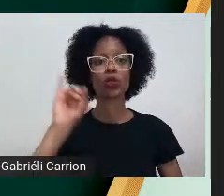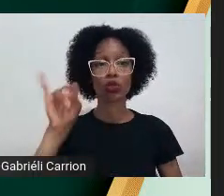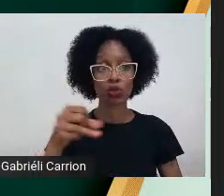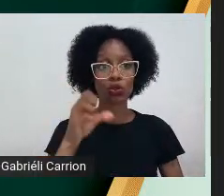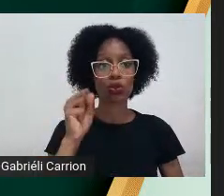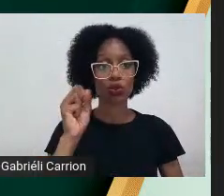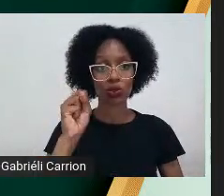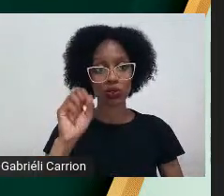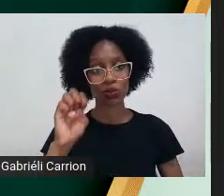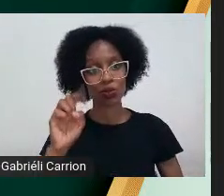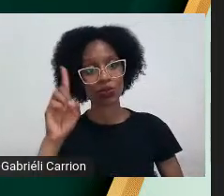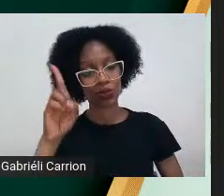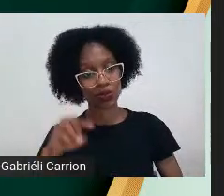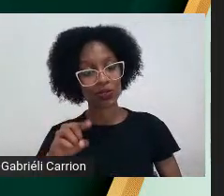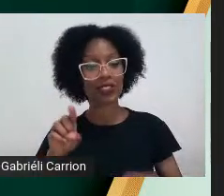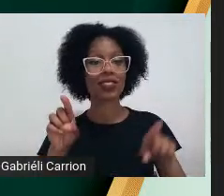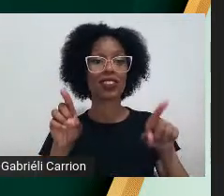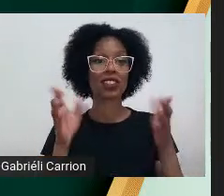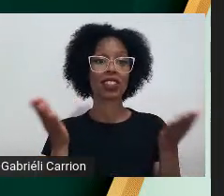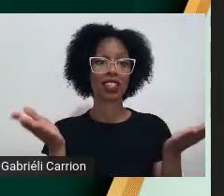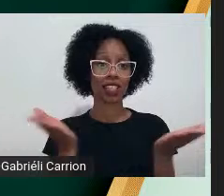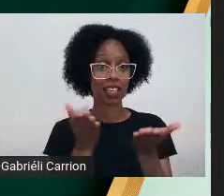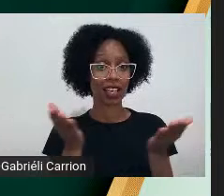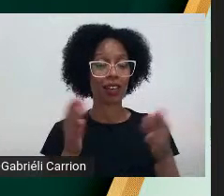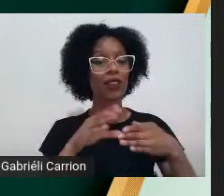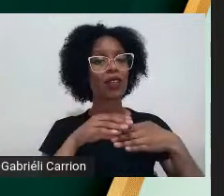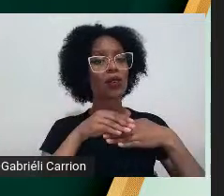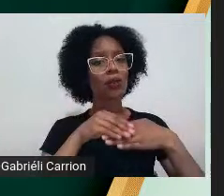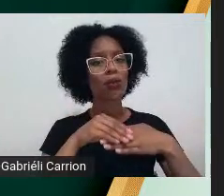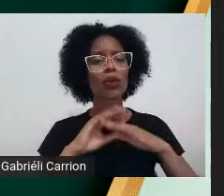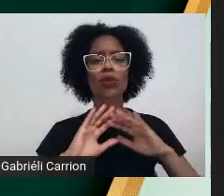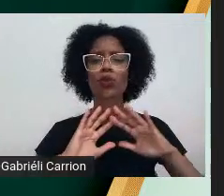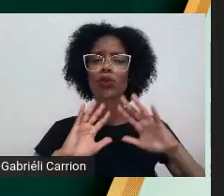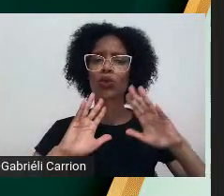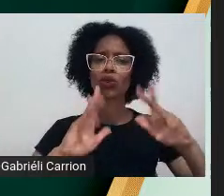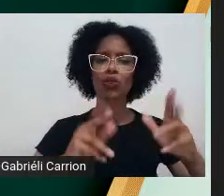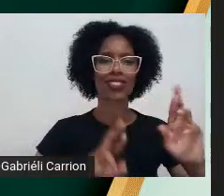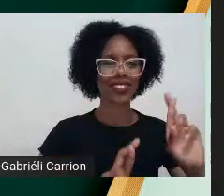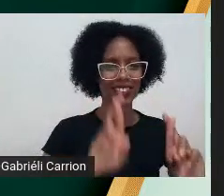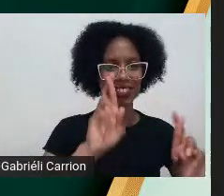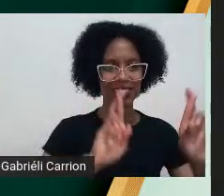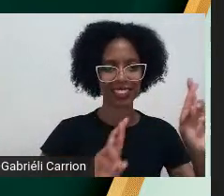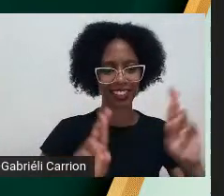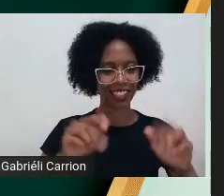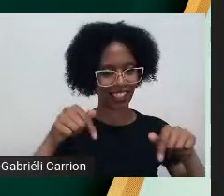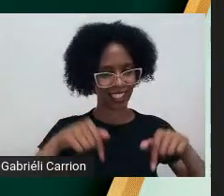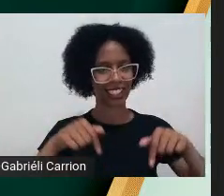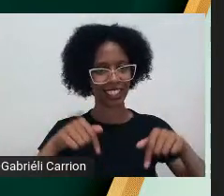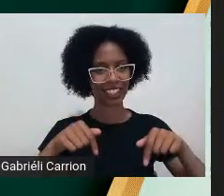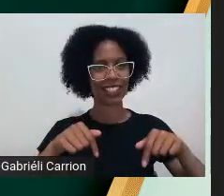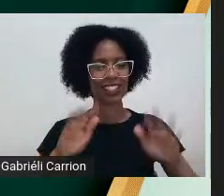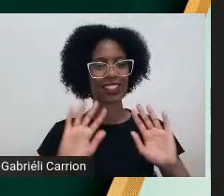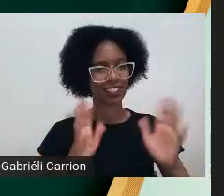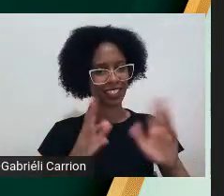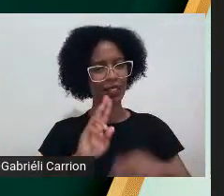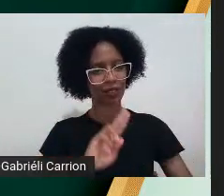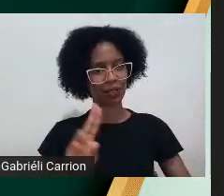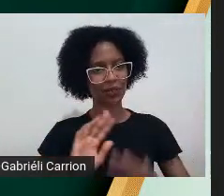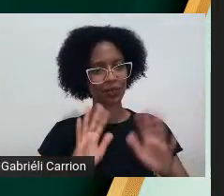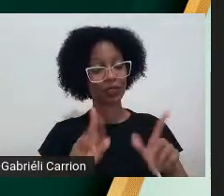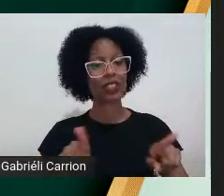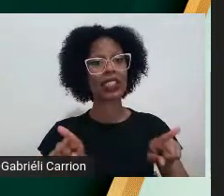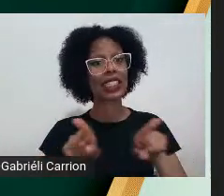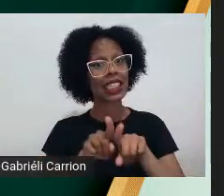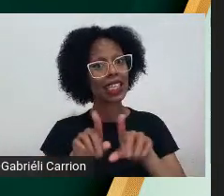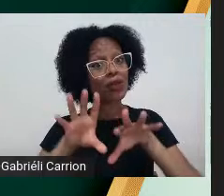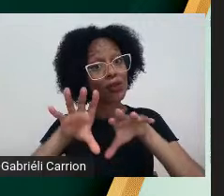Severo Correia, e assim estendo meus cumprimentos às demais autoridades presentes já mencionadas, aos